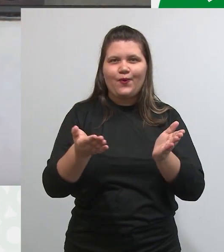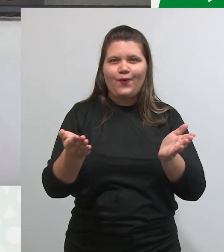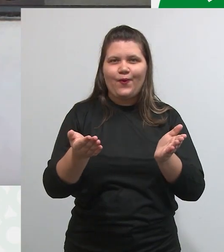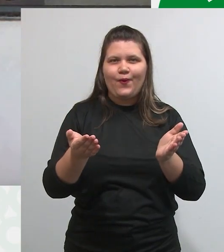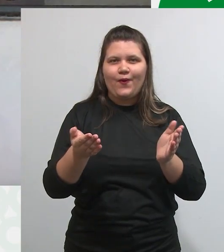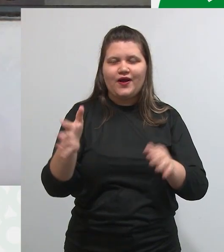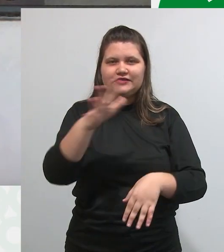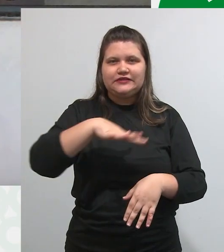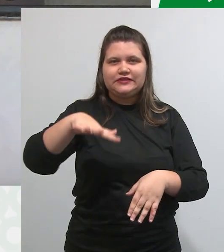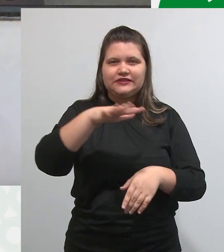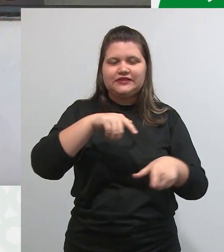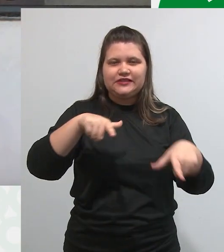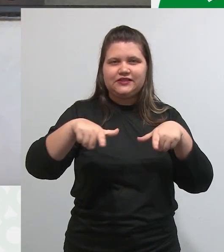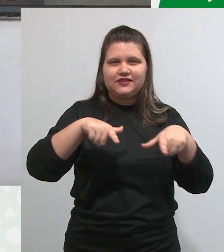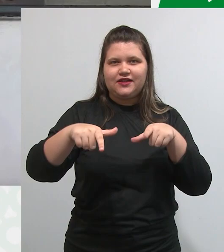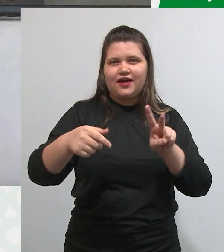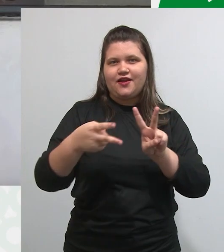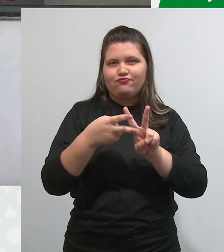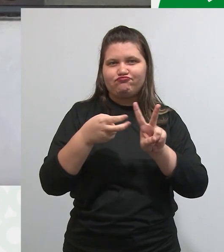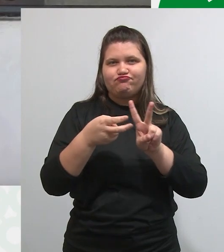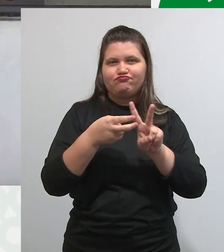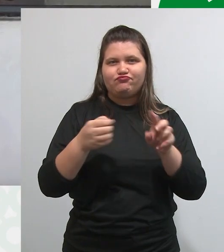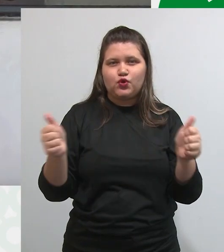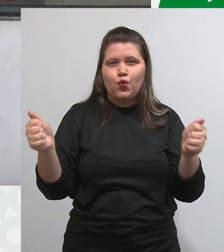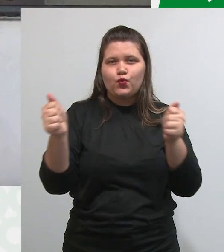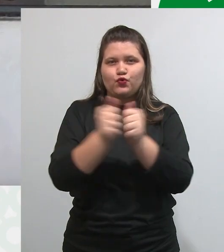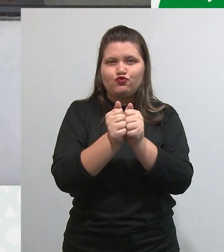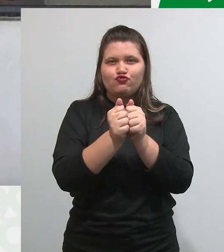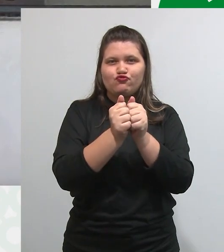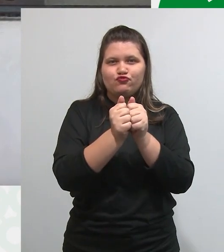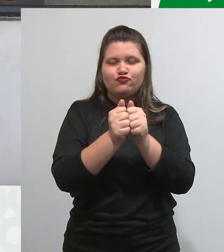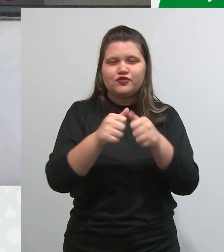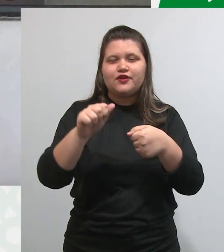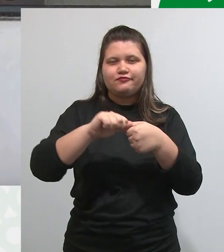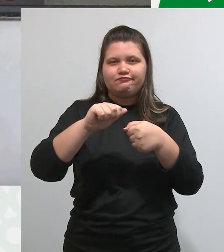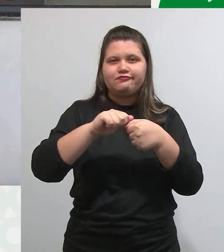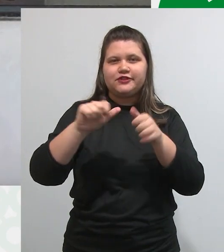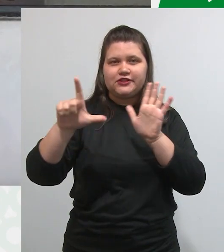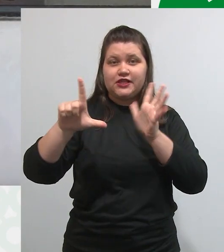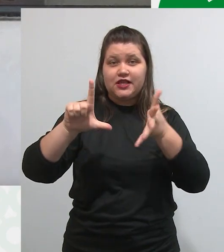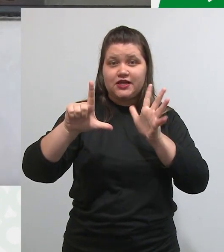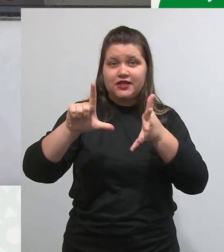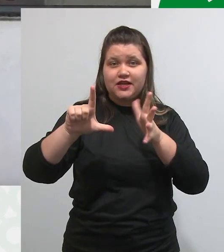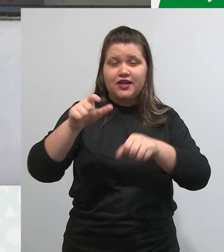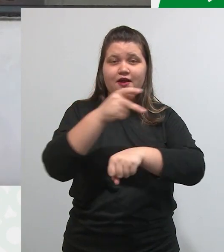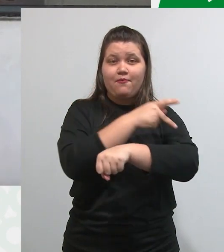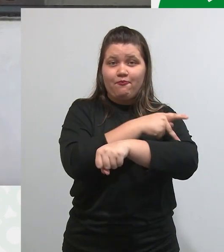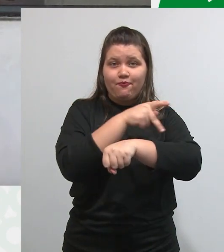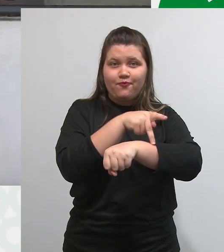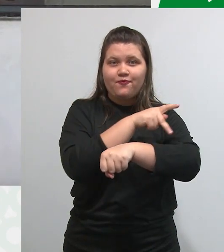maravilhosa. E junto com eles eu fiz letras libras, né? Fiz pedagogia